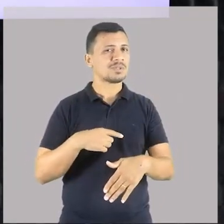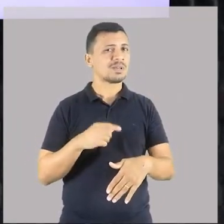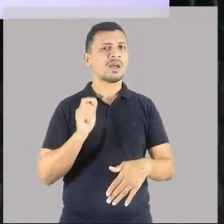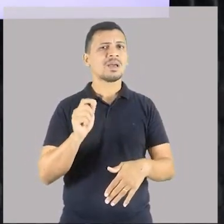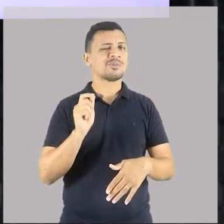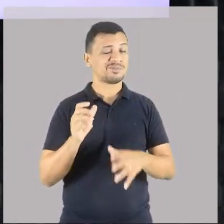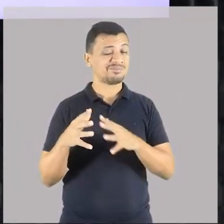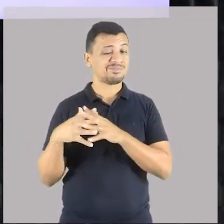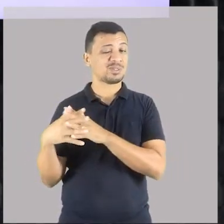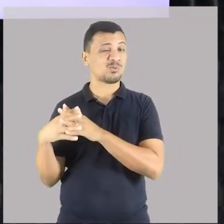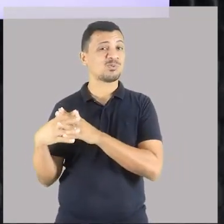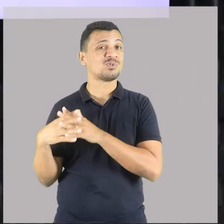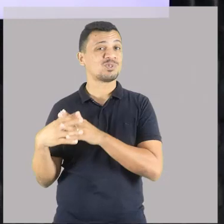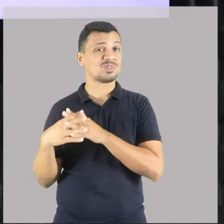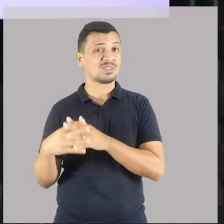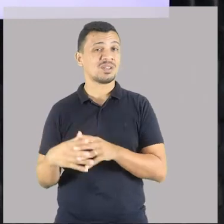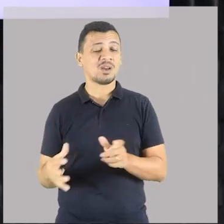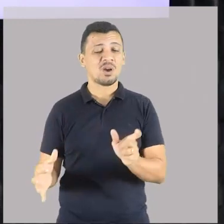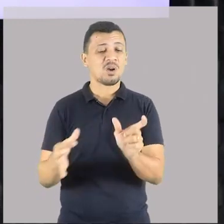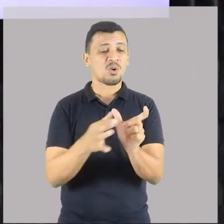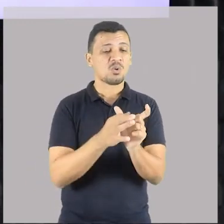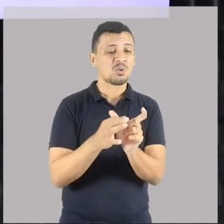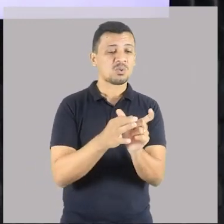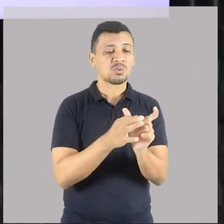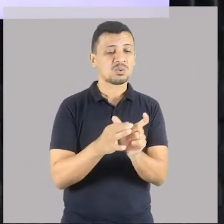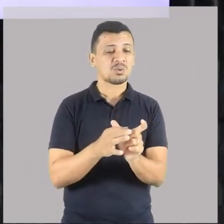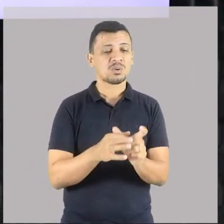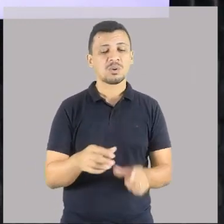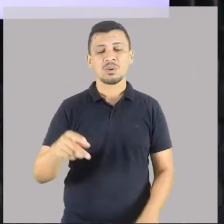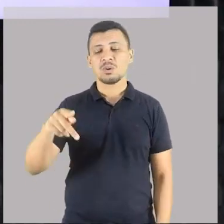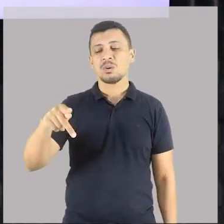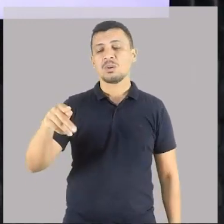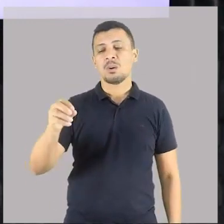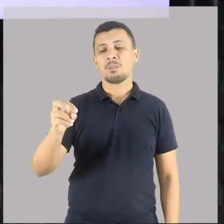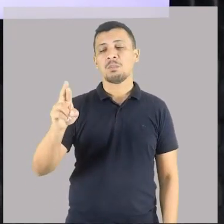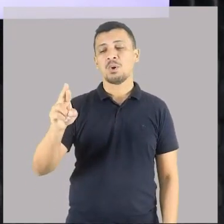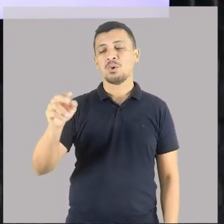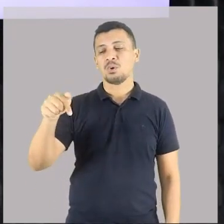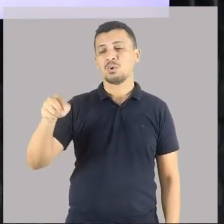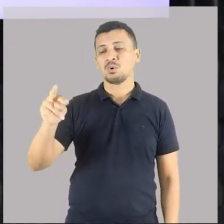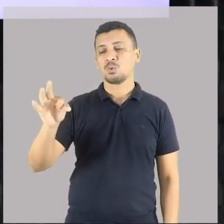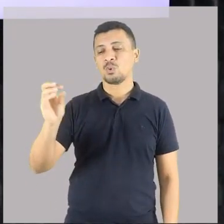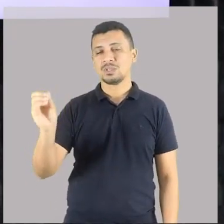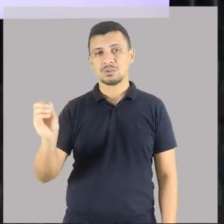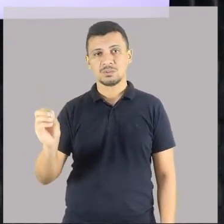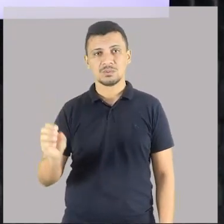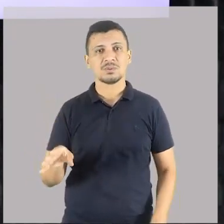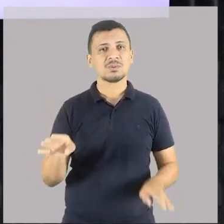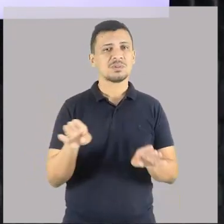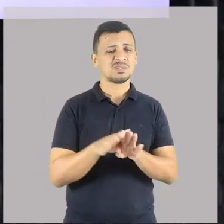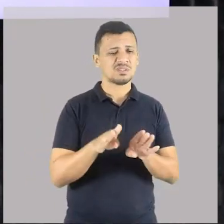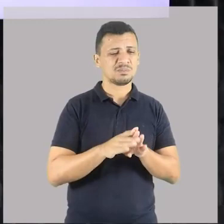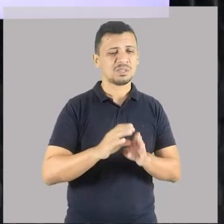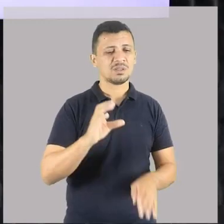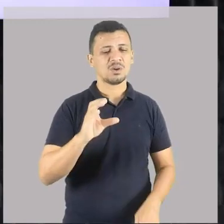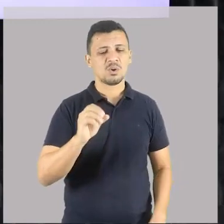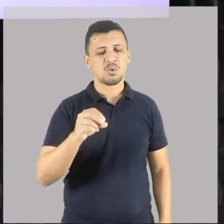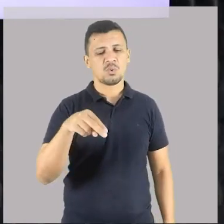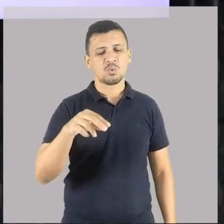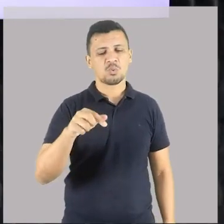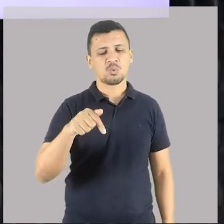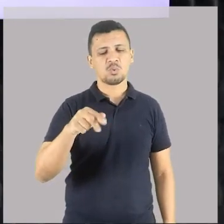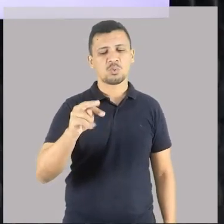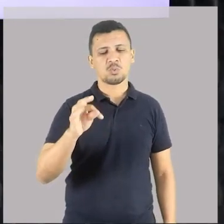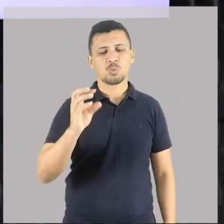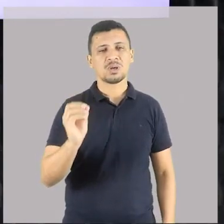confundir. Existe o conectivo porquanto, existe o conectivo conquanto, certo?